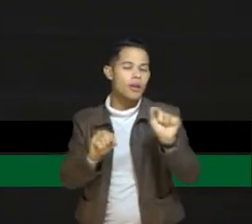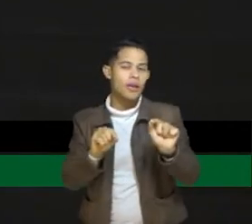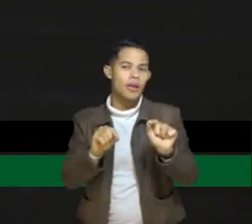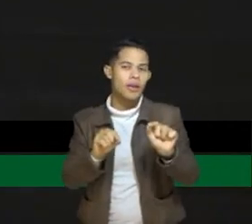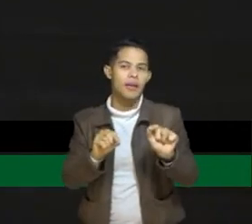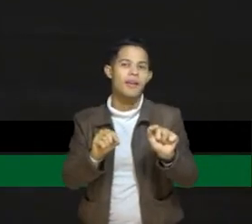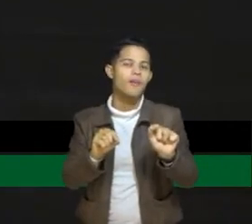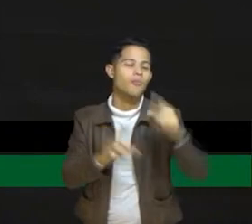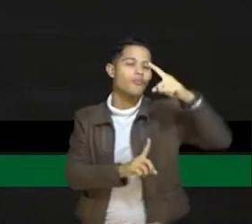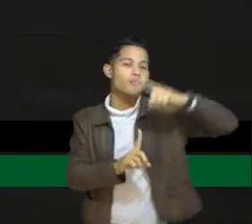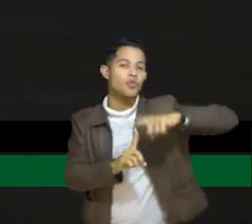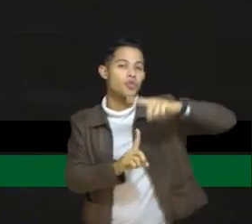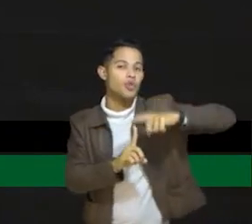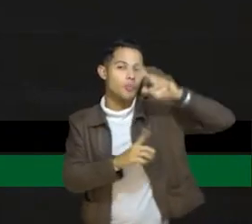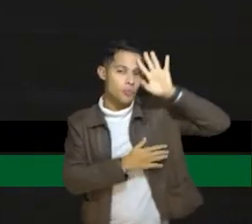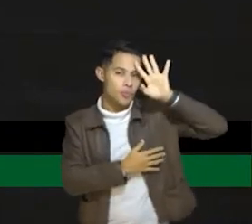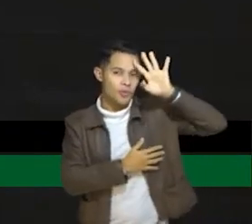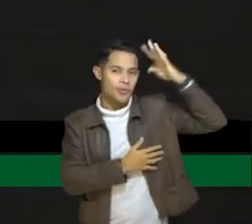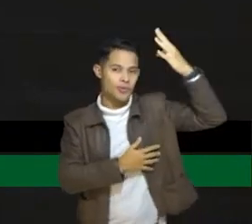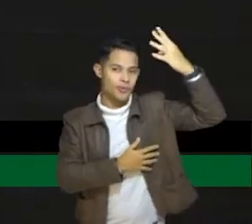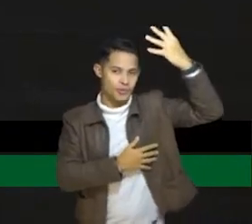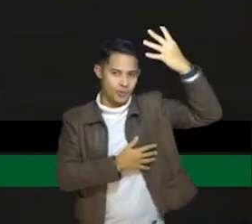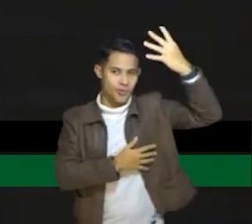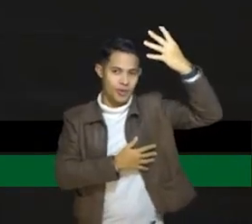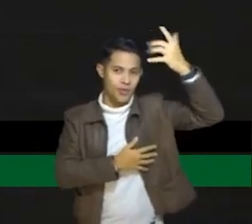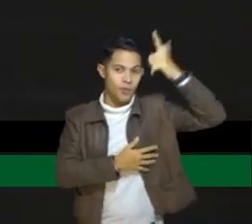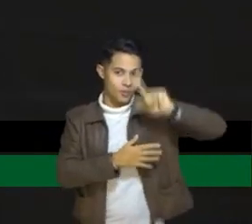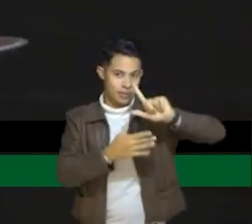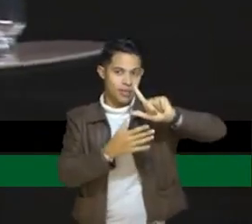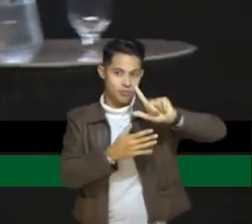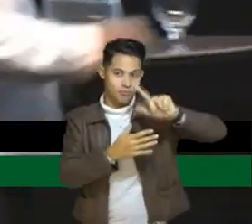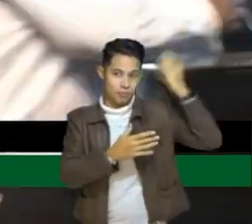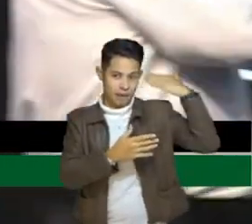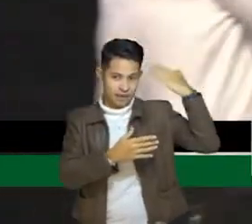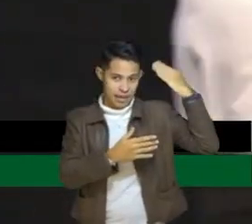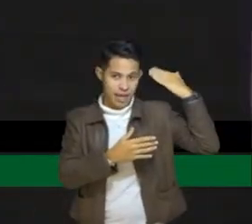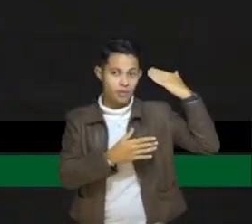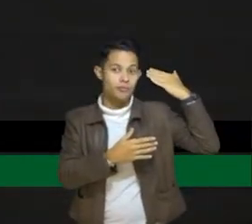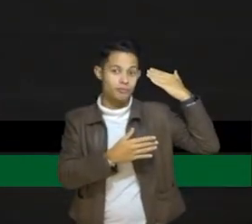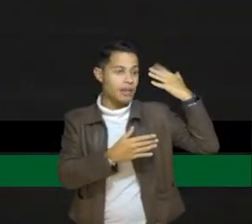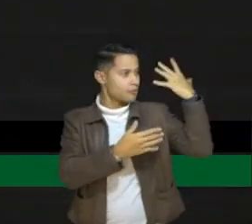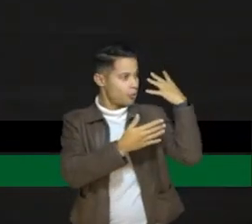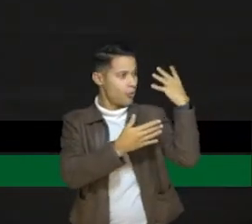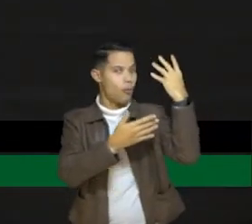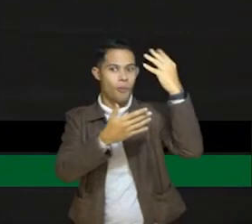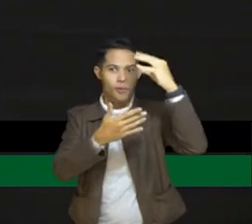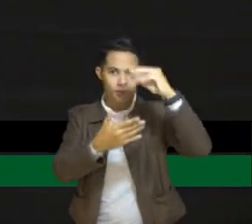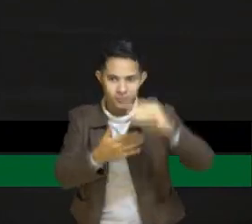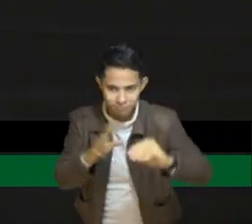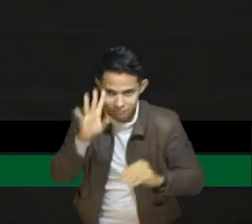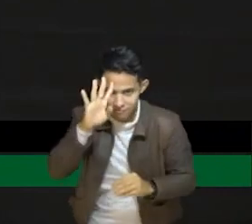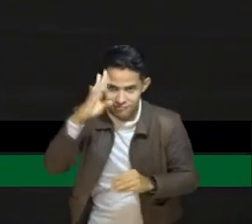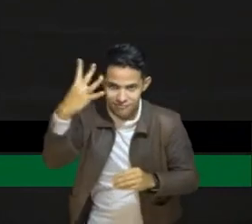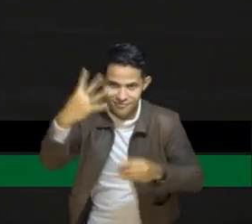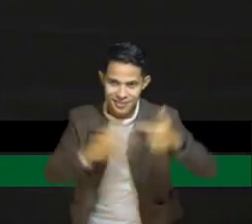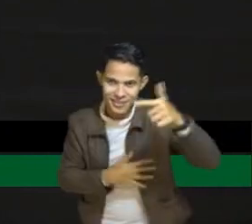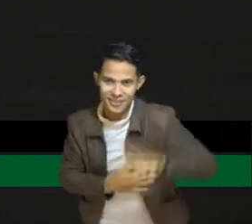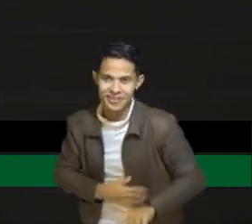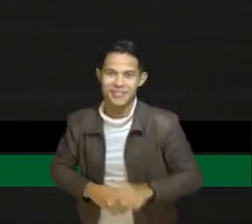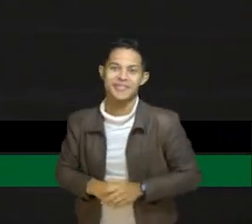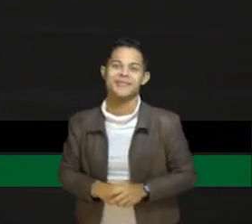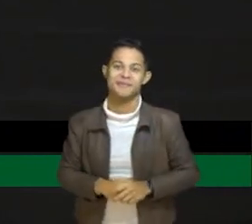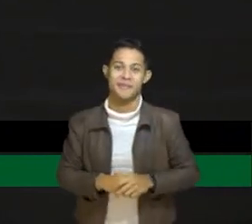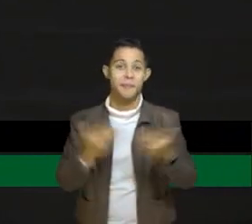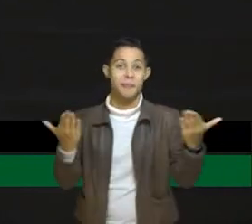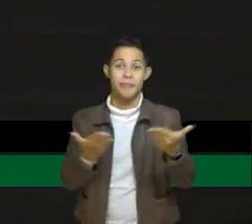Ou seja, uma solução que saiu de dentro de uma solução que deu certo. E ela se tornou aqui, então, a versão